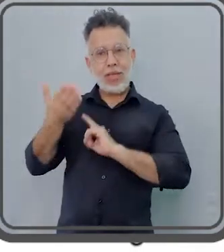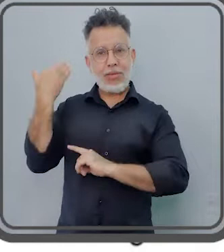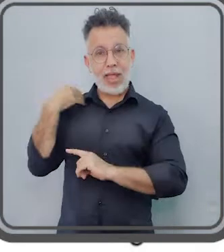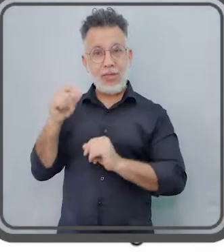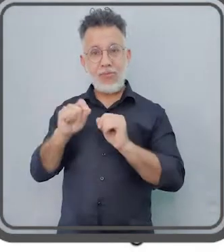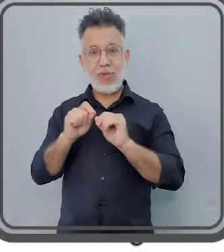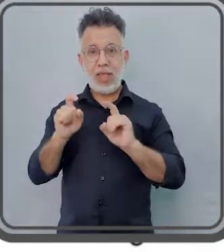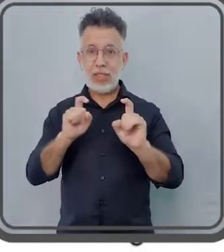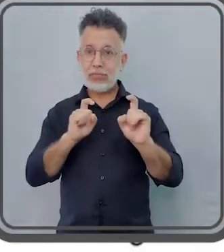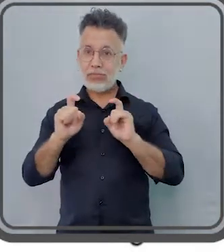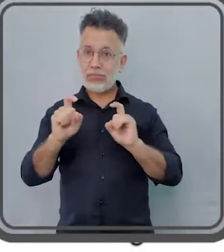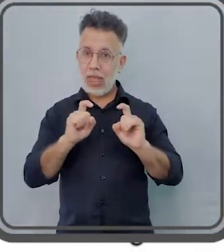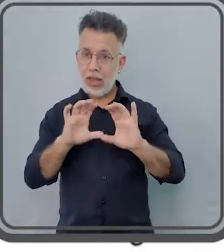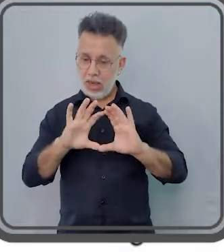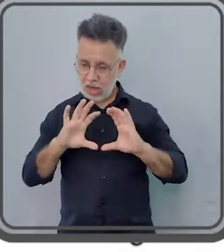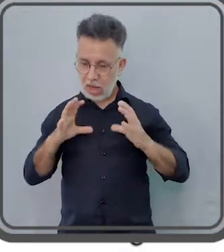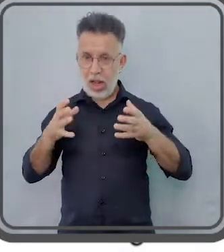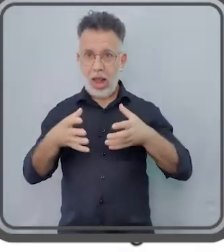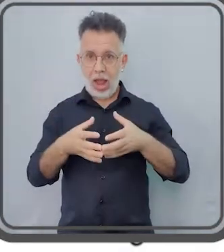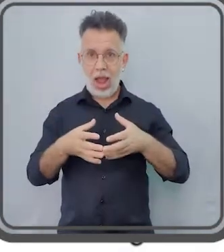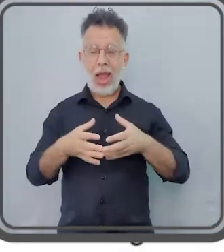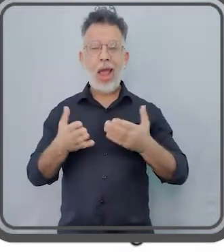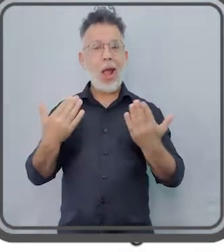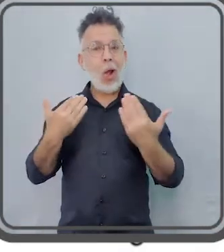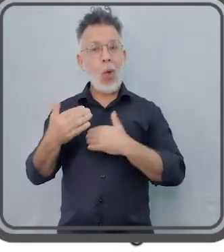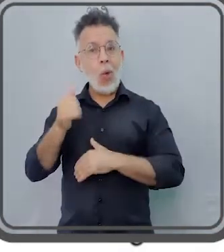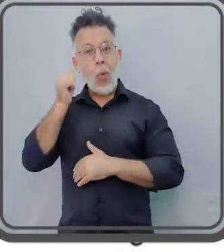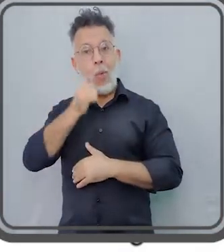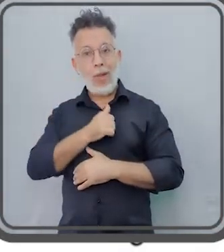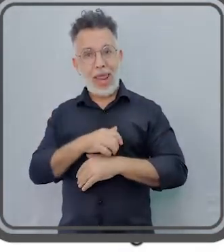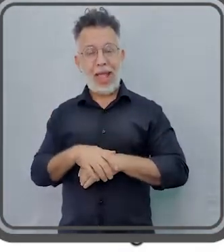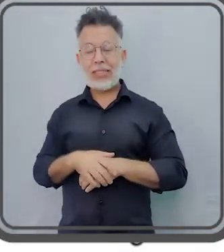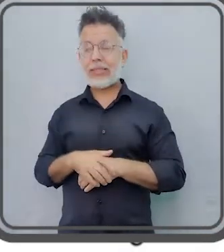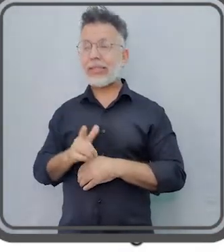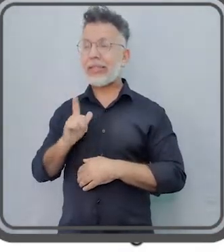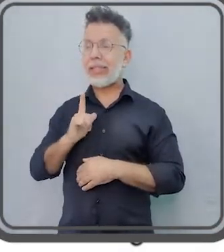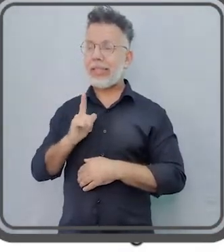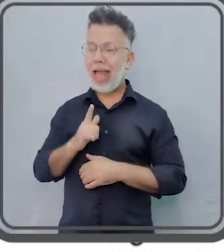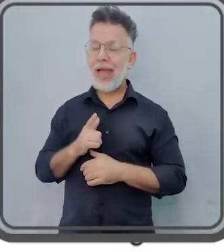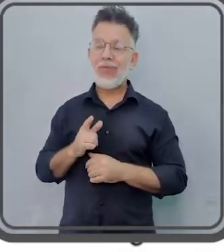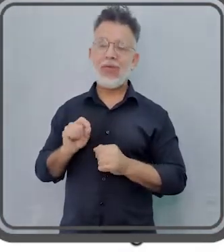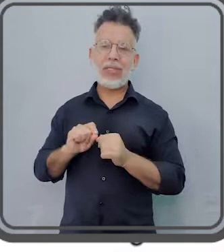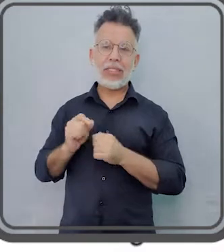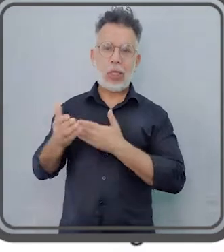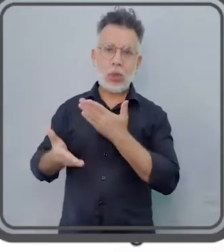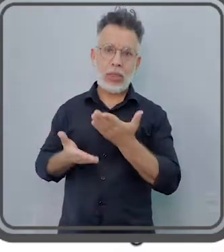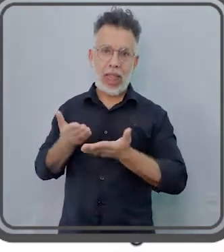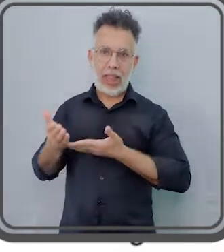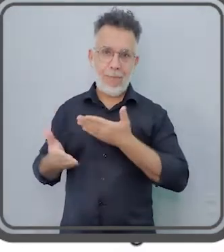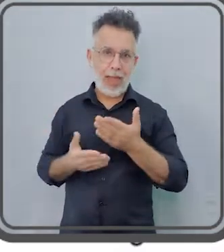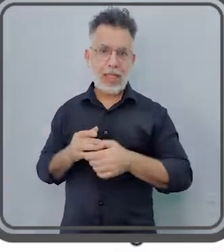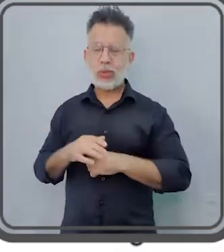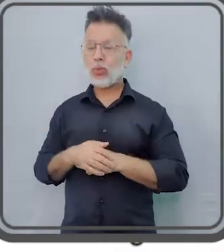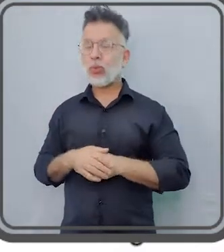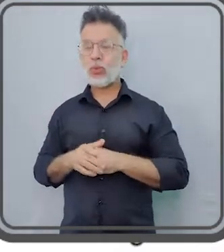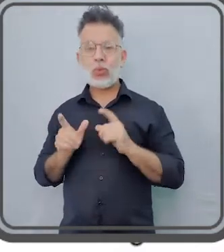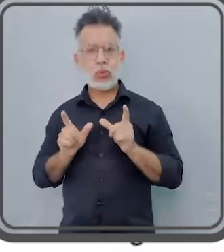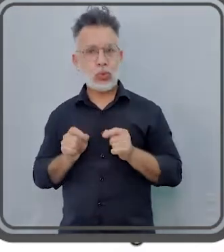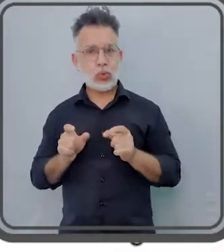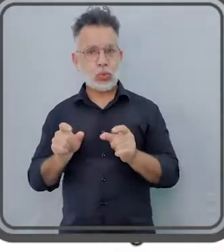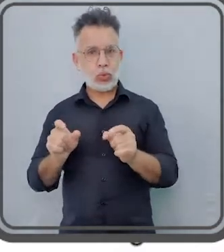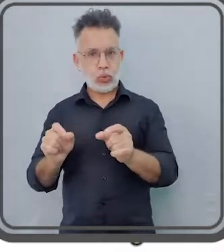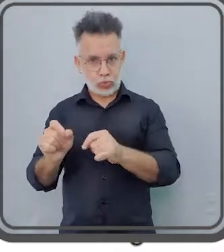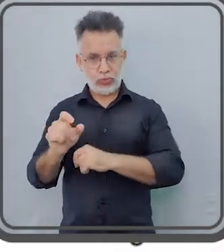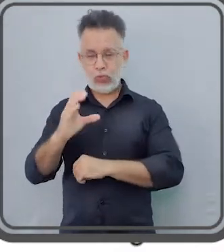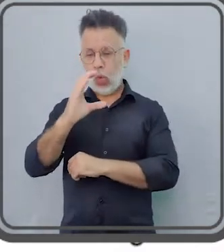de conversa com mulheres que acabaram, ou que estavam, ou que saíram de um tratamento oncológico, por exemplo, que